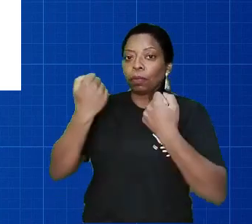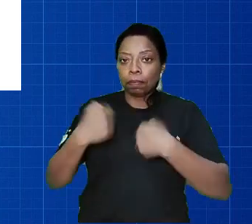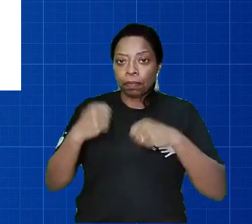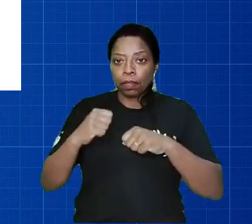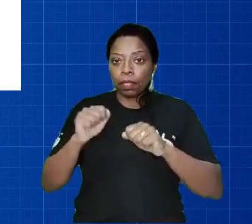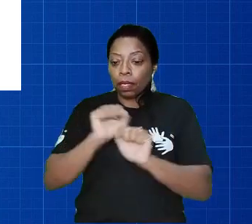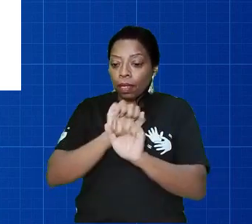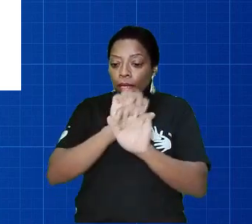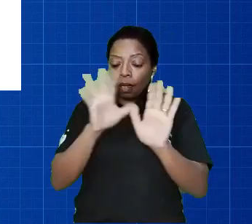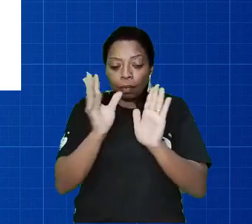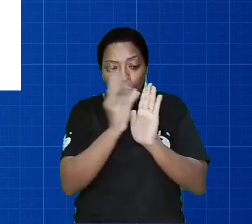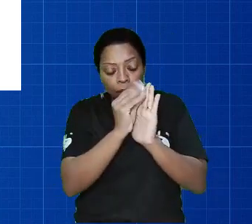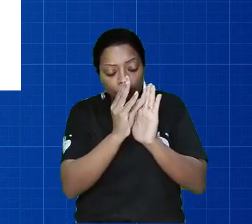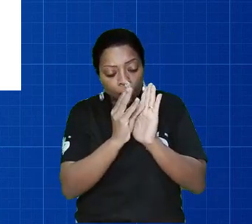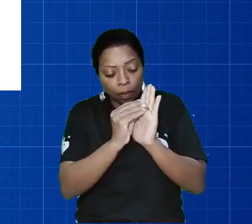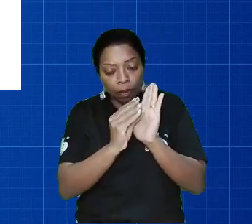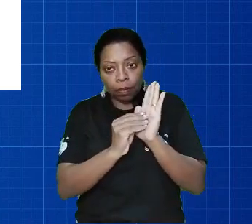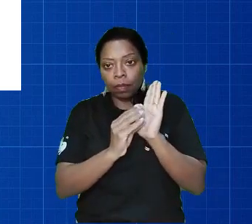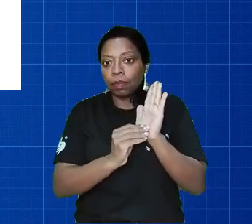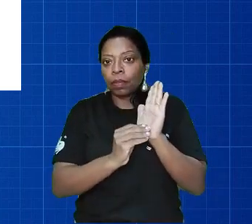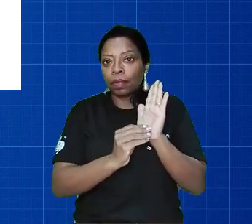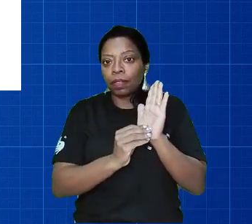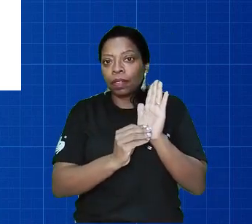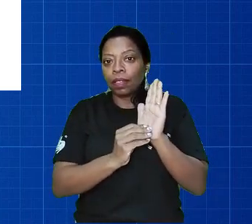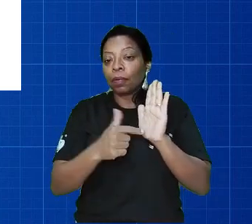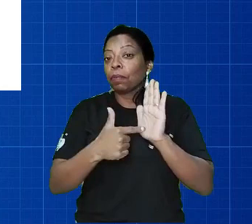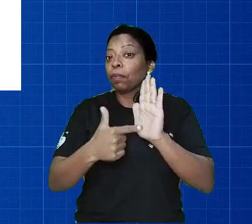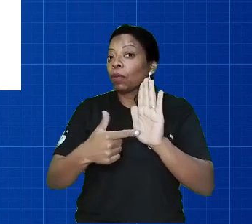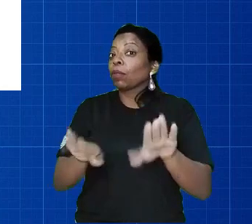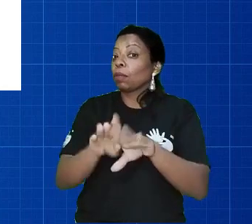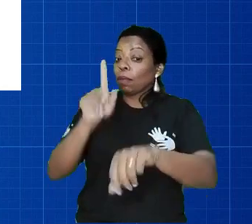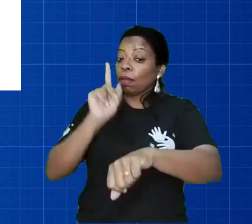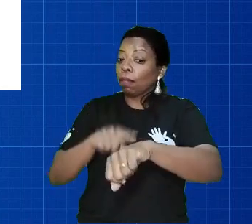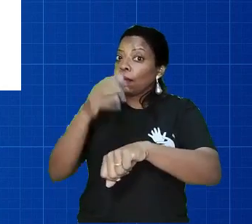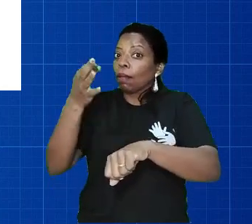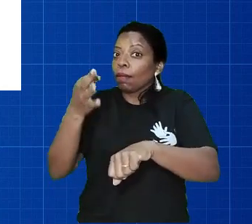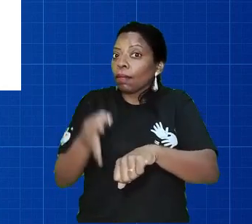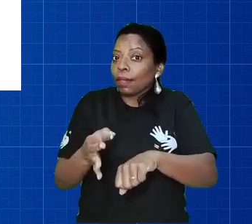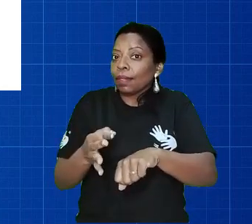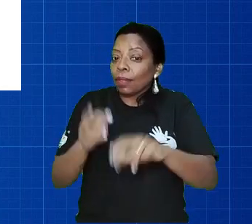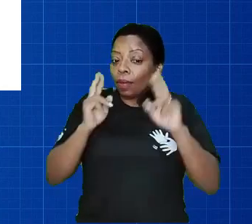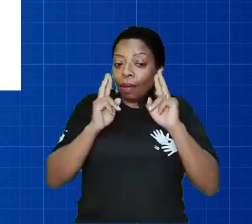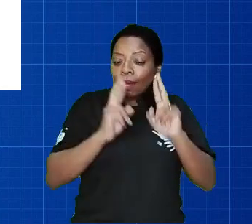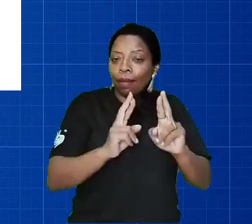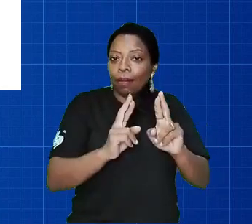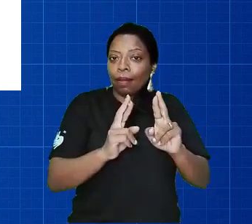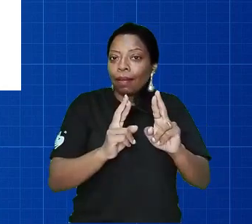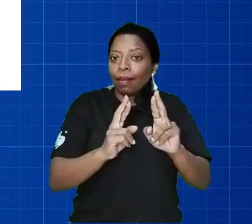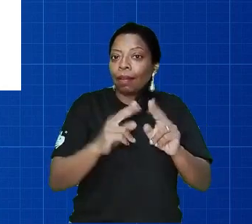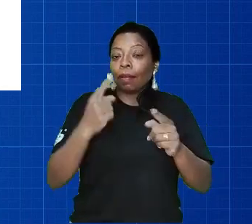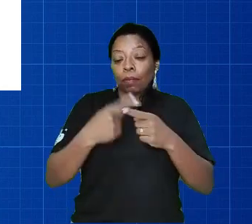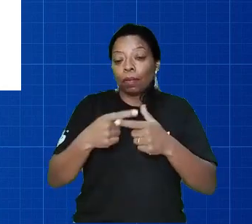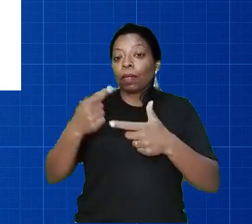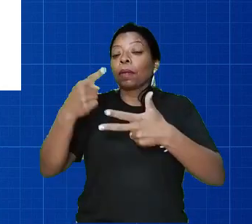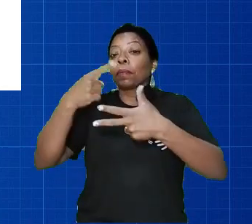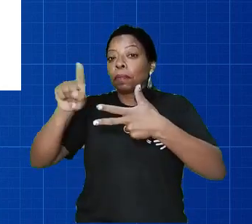dados cadastrais sempre atualizados e cumprir os prazos estabelecidos pelo MEC e pelo FNDE. Então,